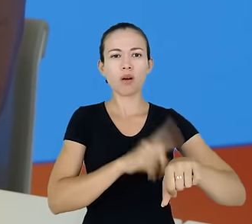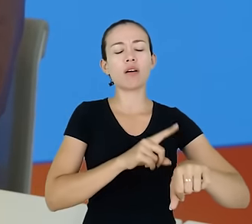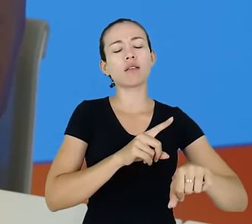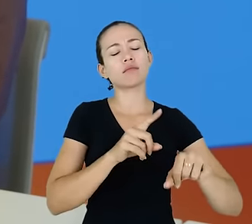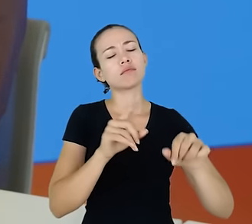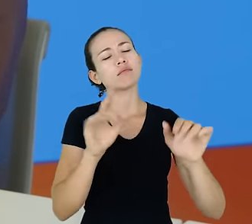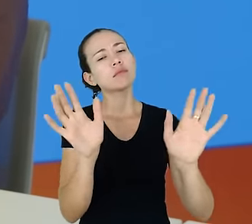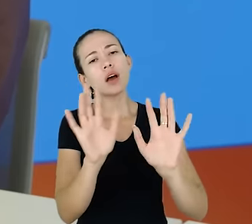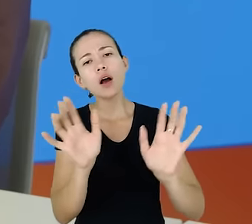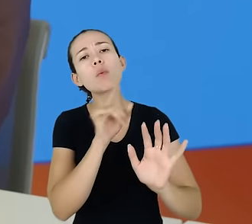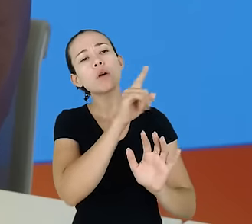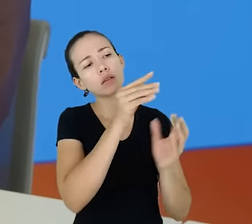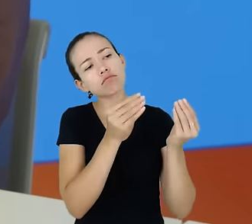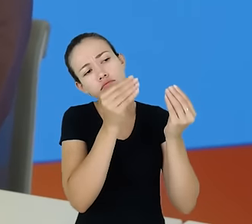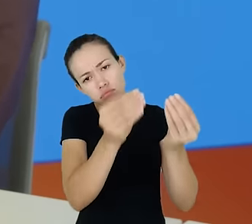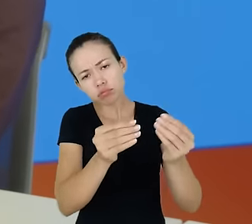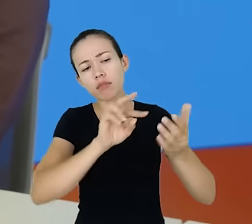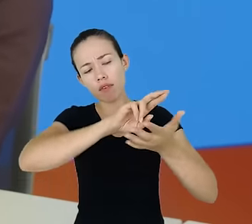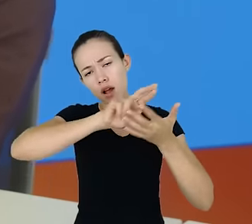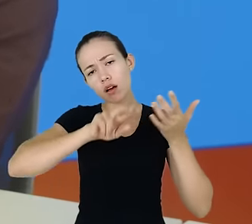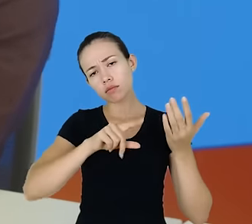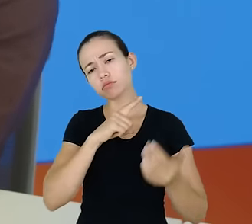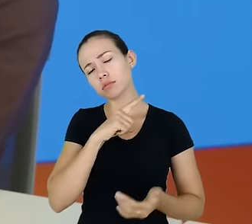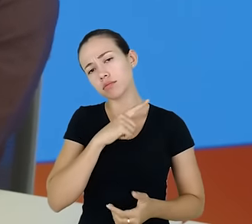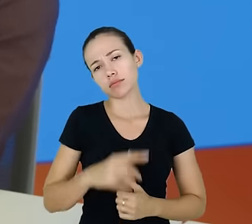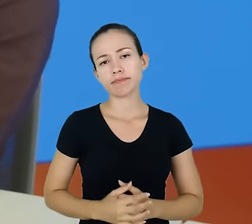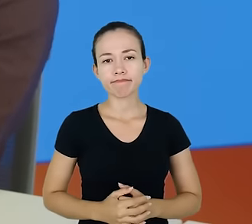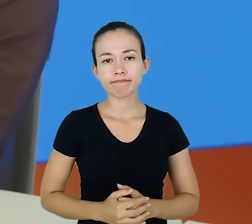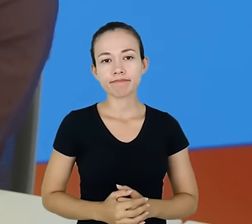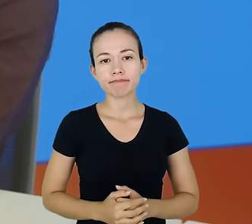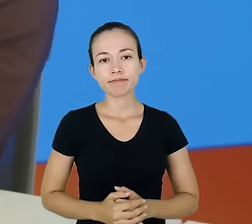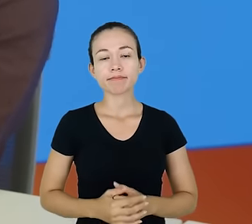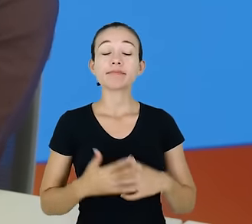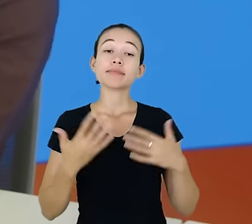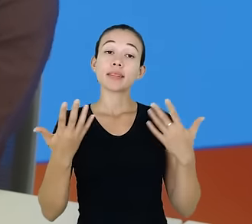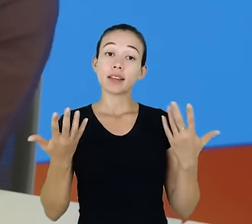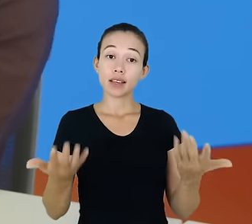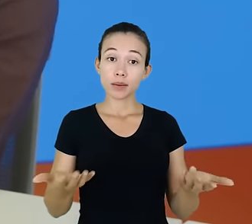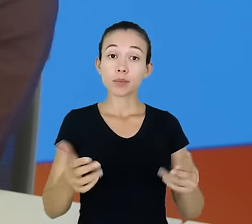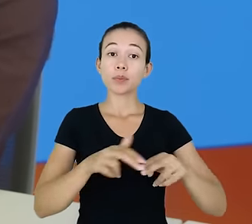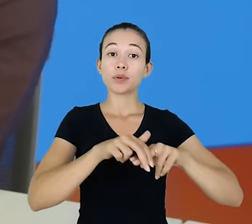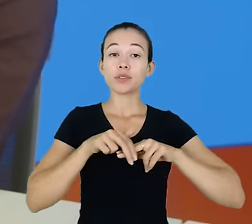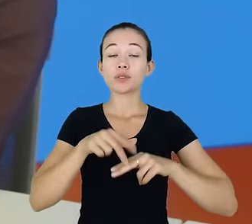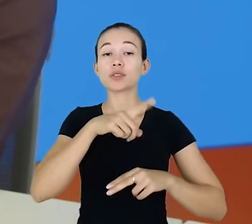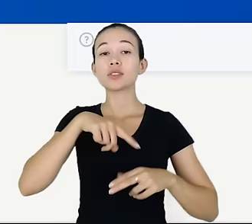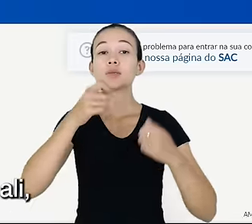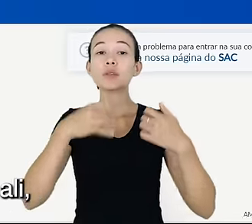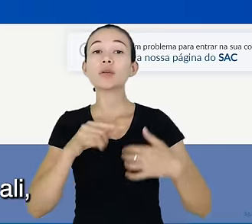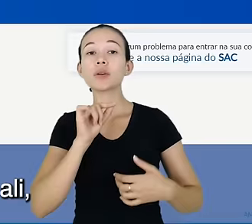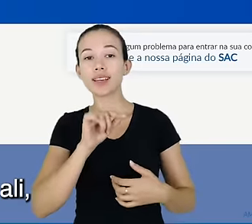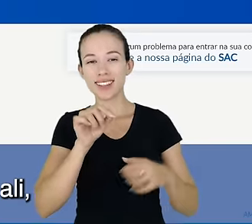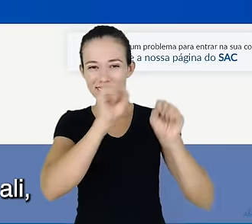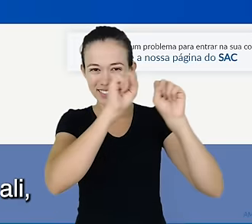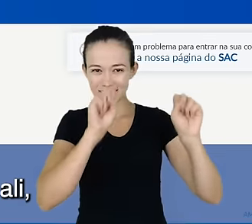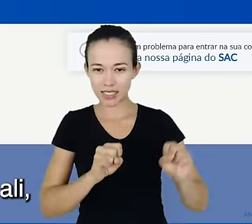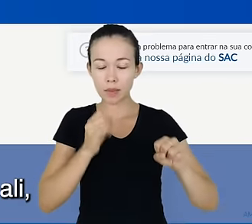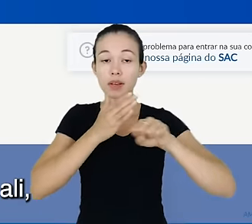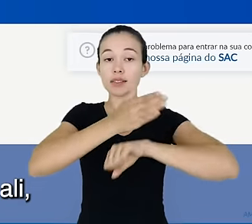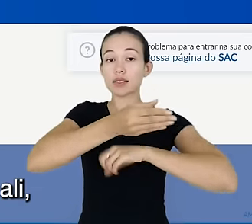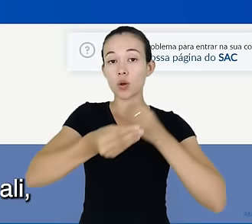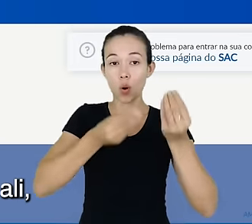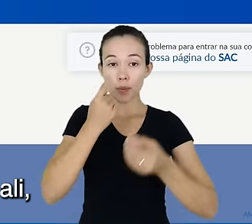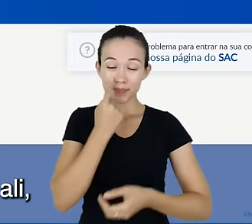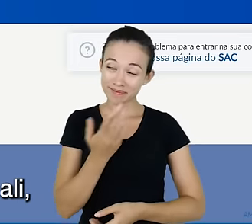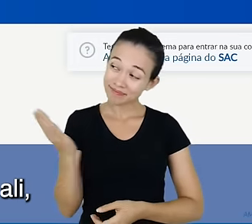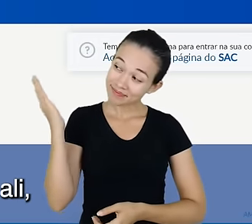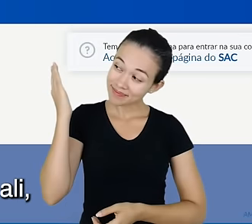né mas ele entrega bastante coisa uhum daí a ideia quando a gente fala aqui de acessar o sistema acessar por aquele ambiente